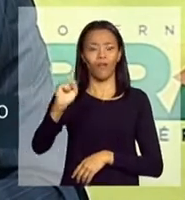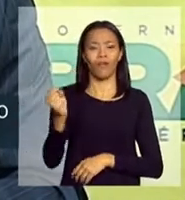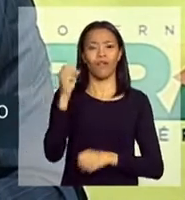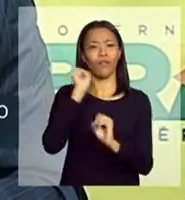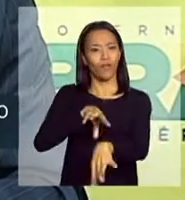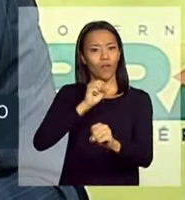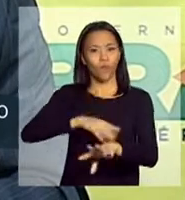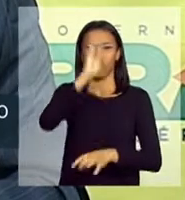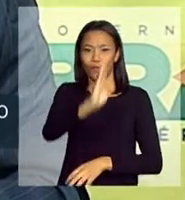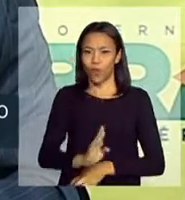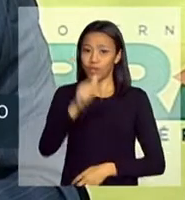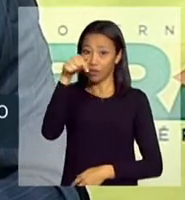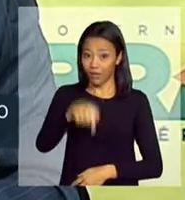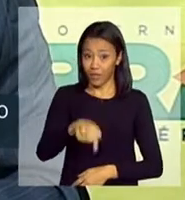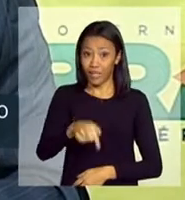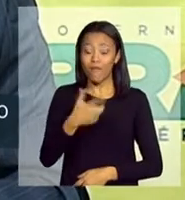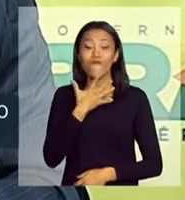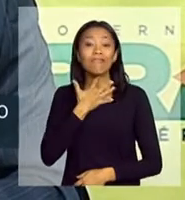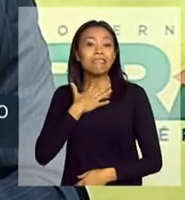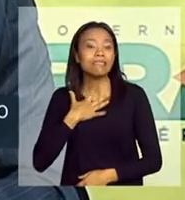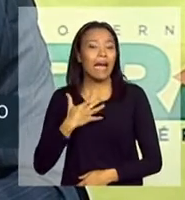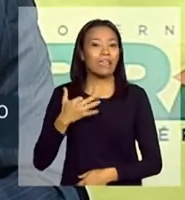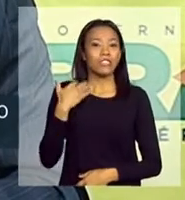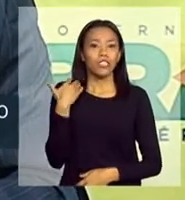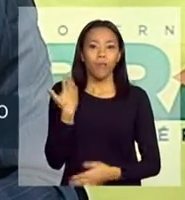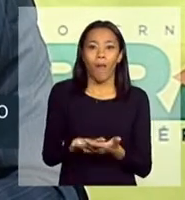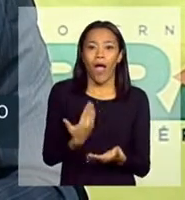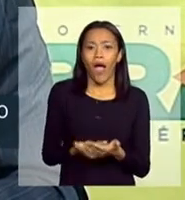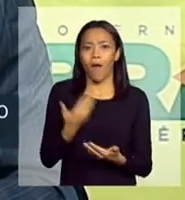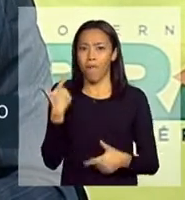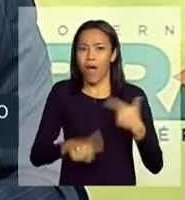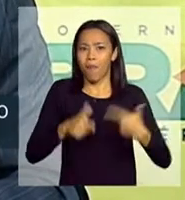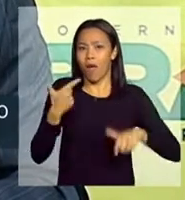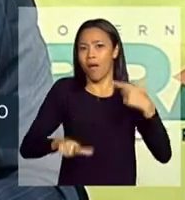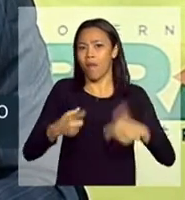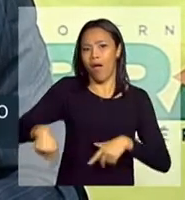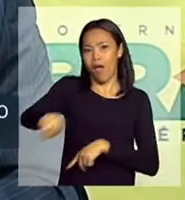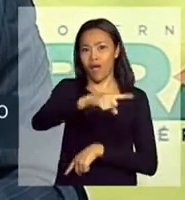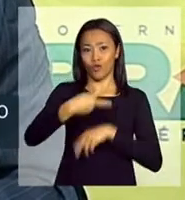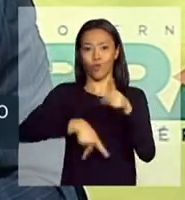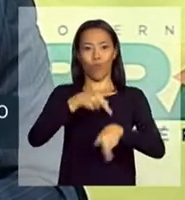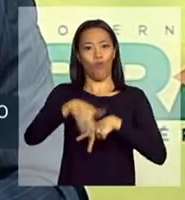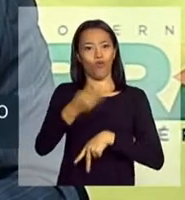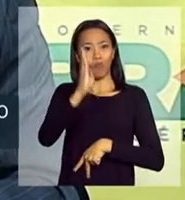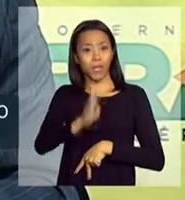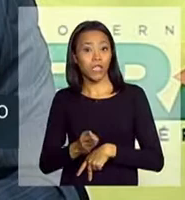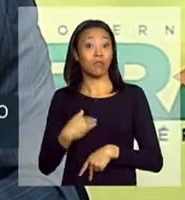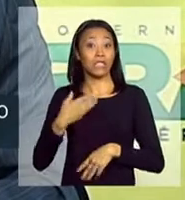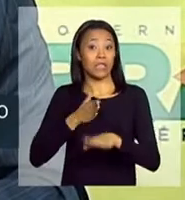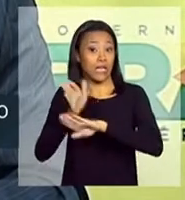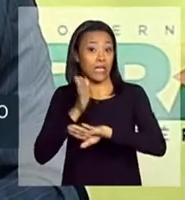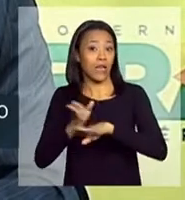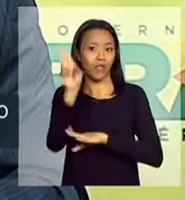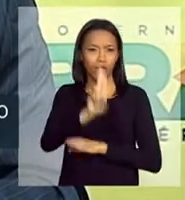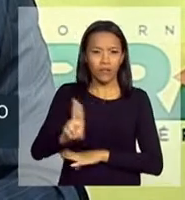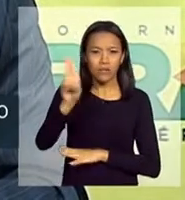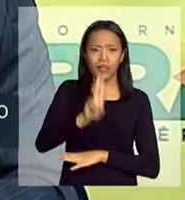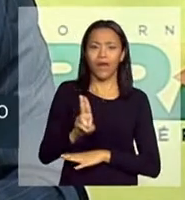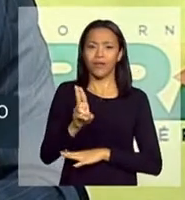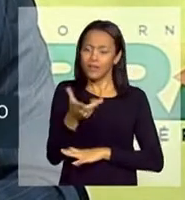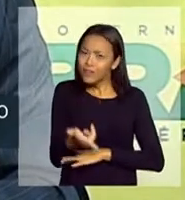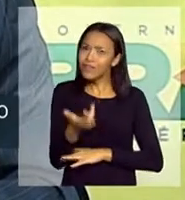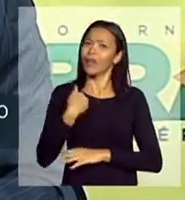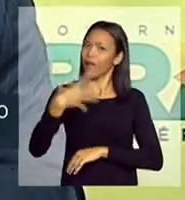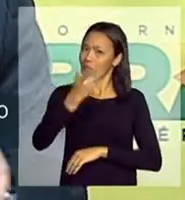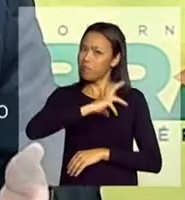essa essa vontade de estudar mais do povo brasileiro dessa a Universidade de querer se titular é é